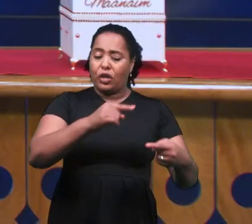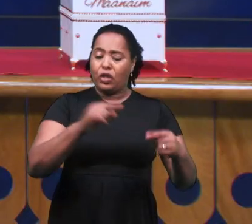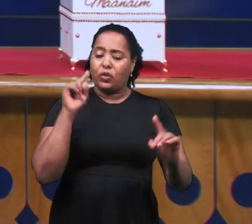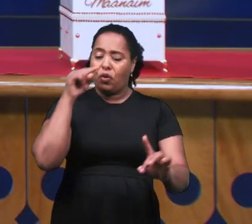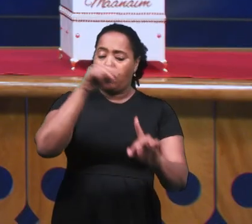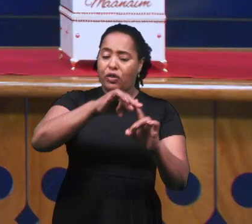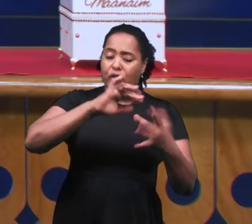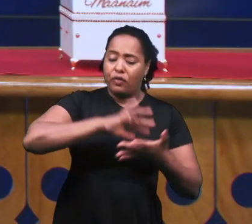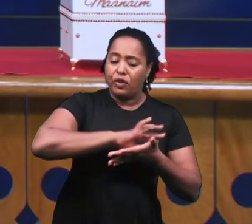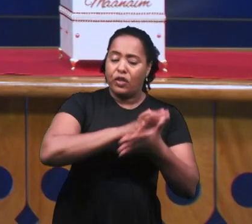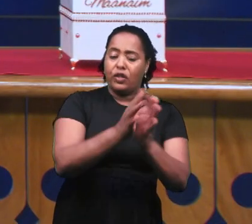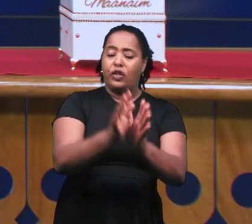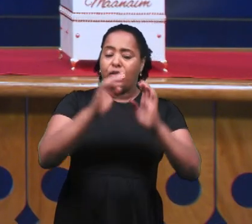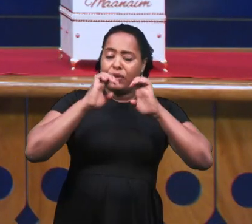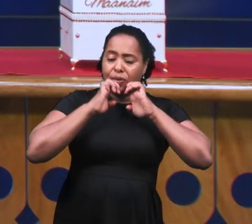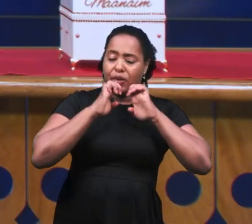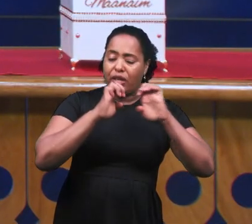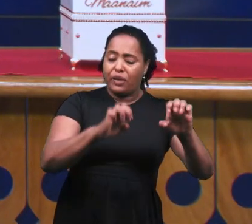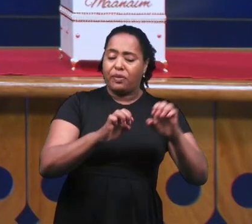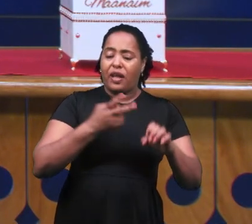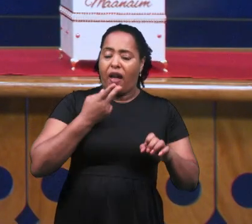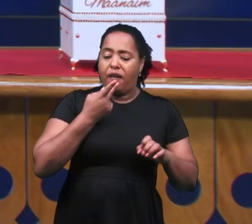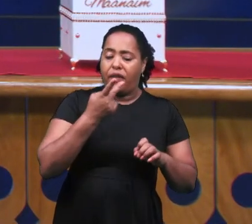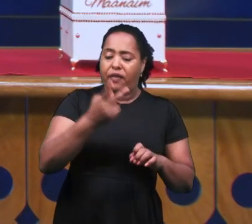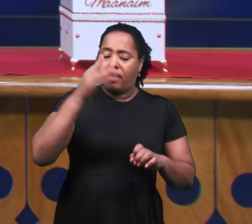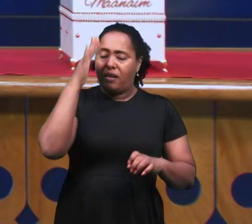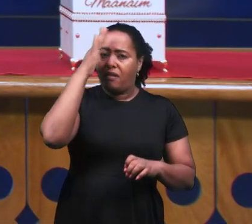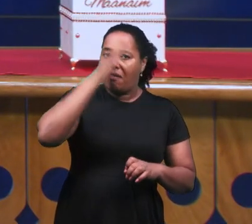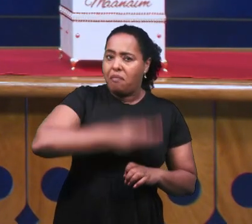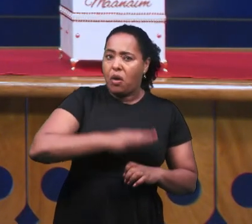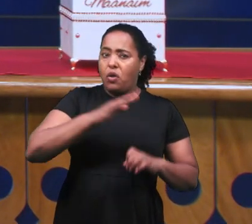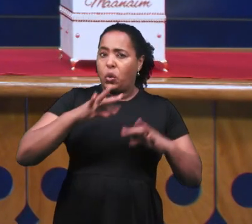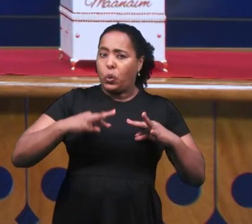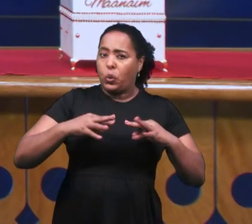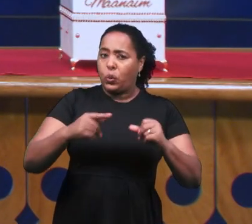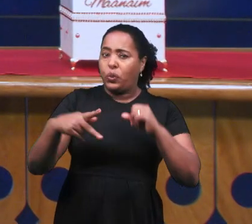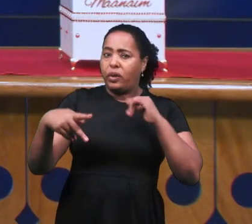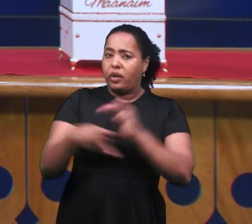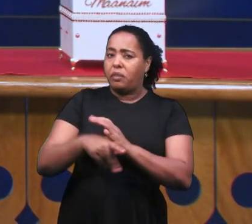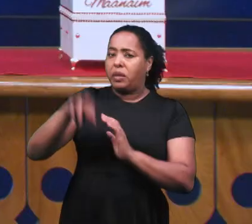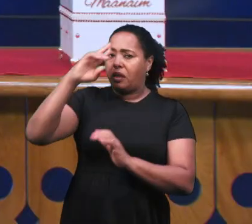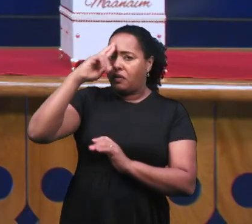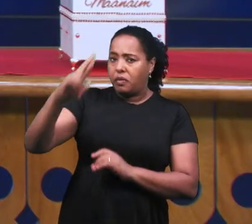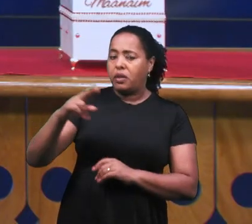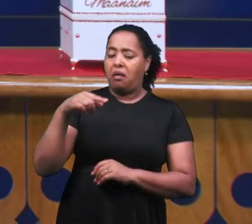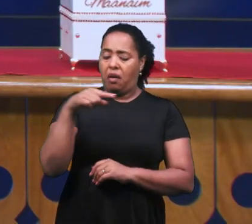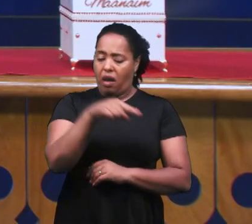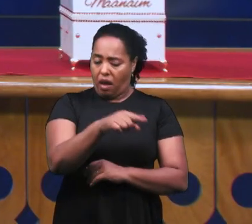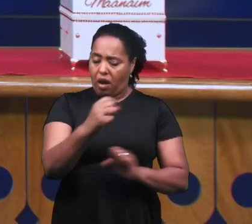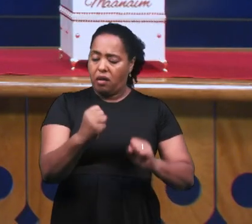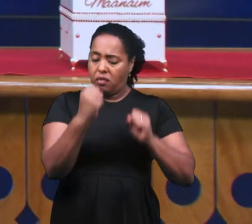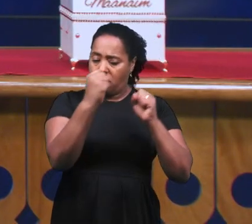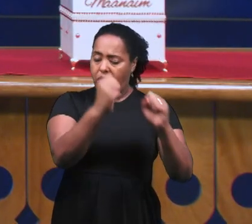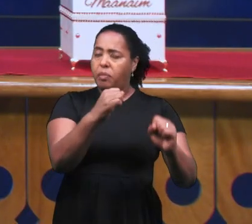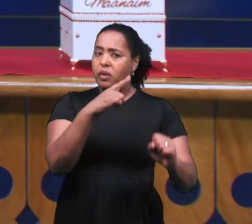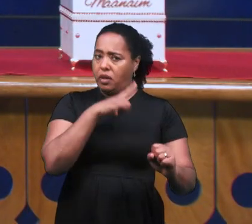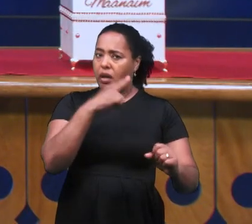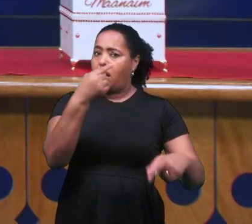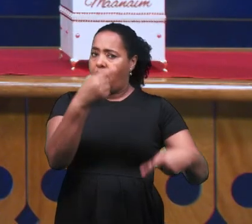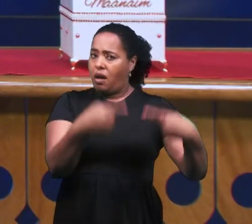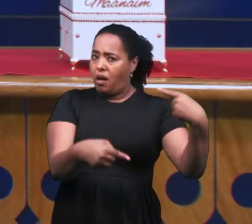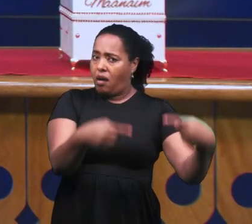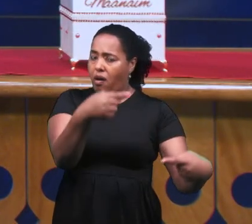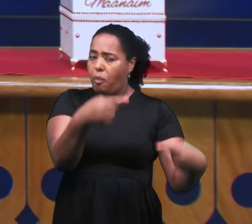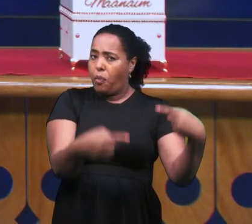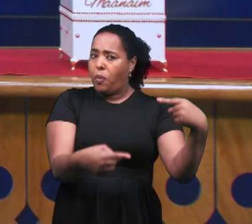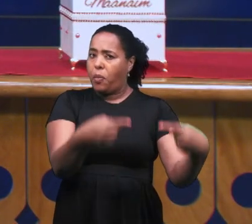o evangelho, falar mal de tudo que é do Senhor, eles ficam a favor deles. Porque a política,